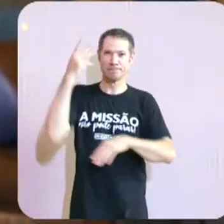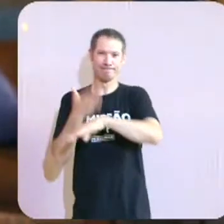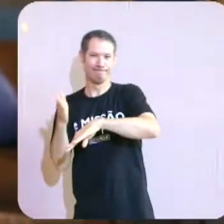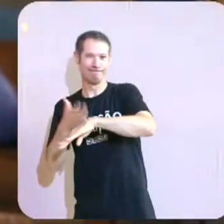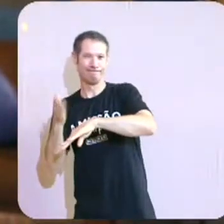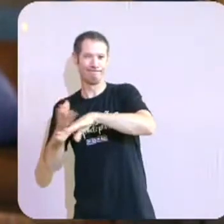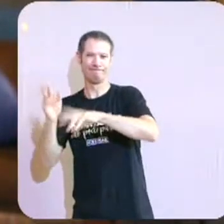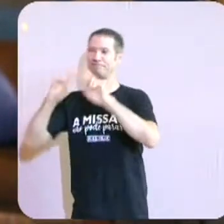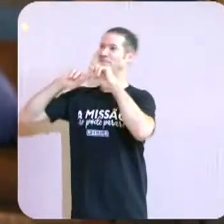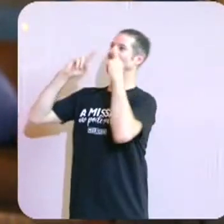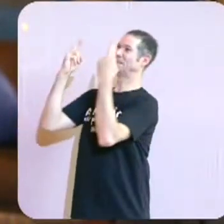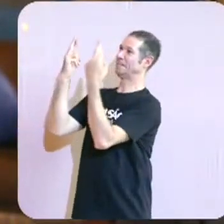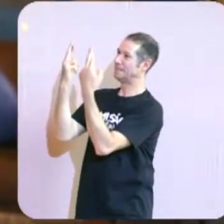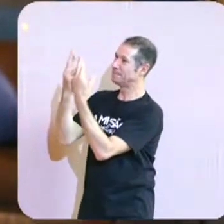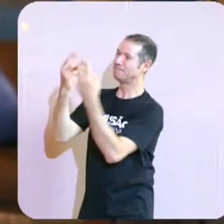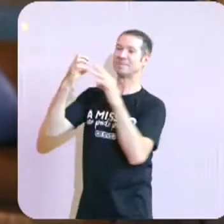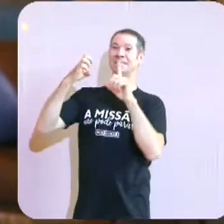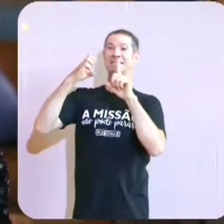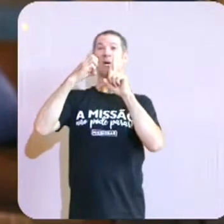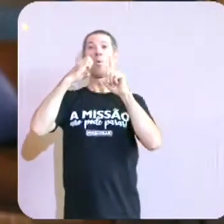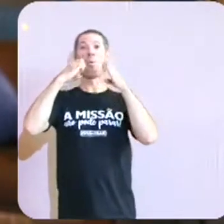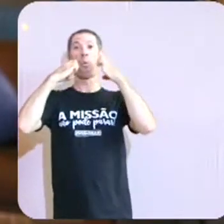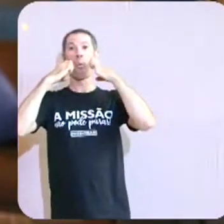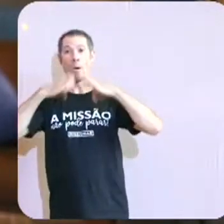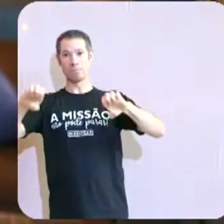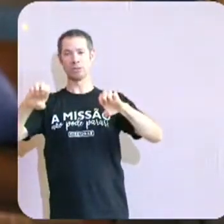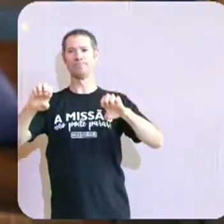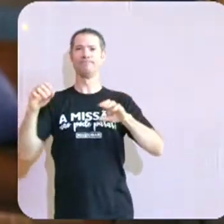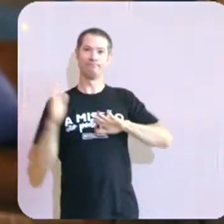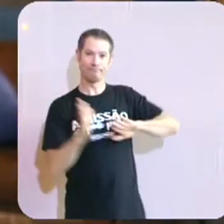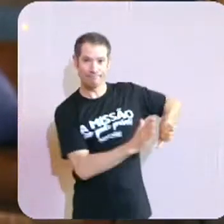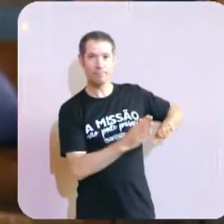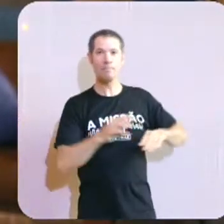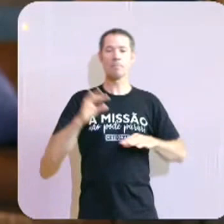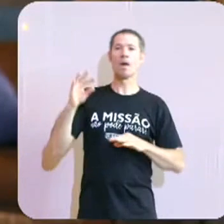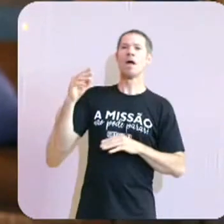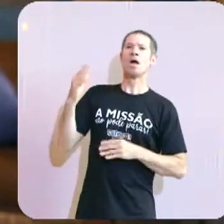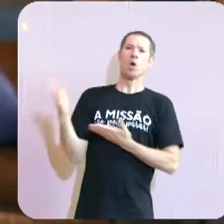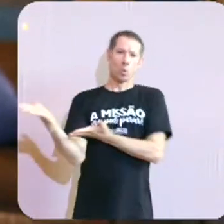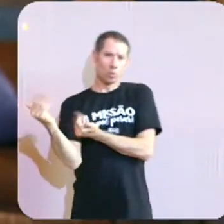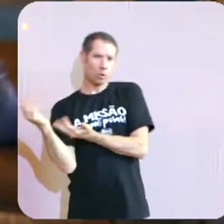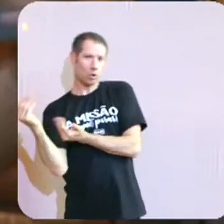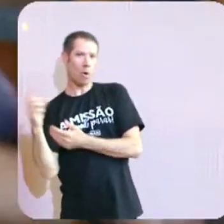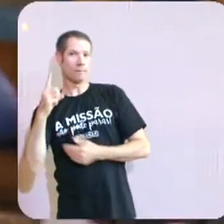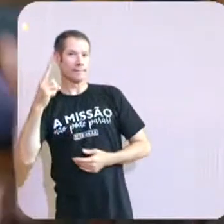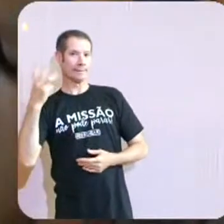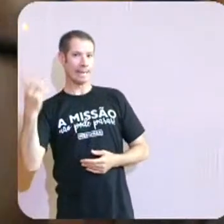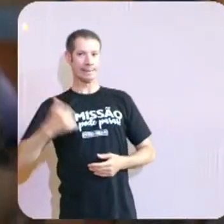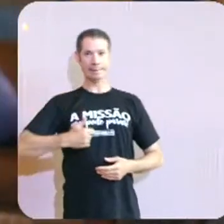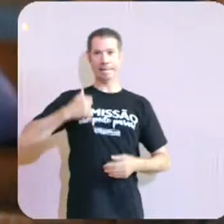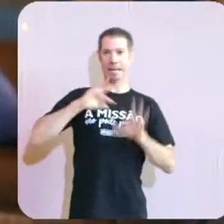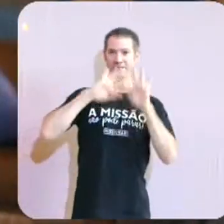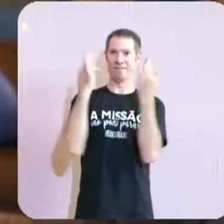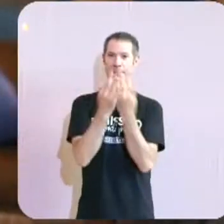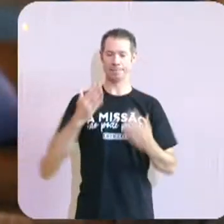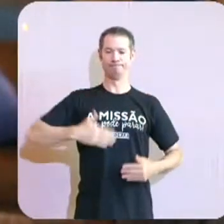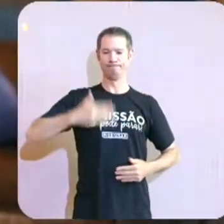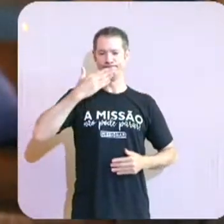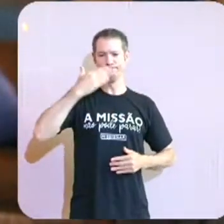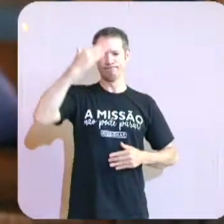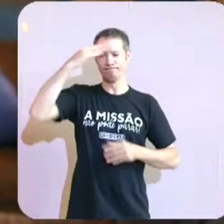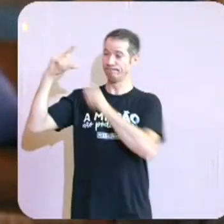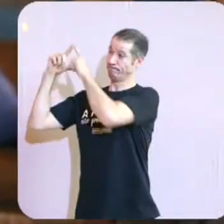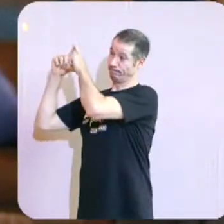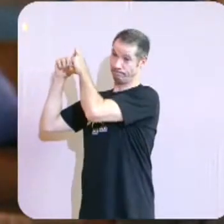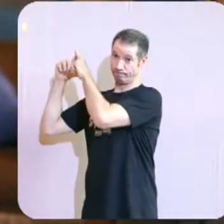Reino. E eu quero contar a história de um dos nossos discípulos, um jovem, que quando tinha 13 anos de idade, ele de uma família muçulmana muito